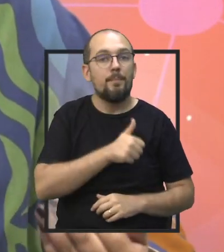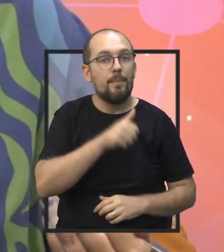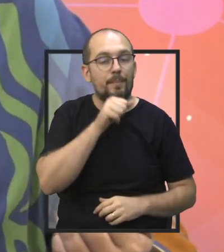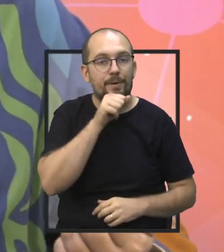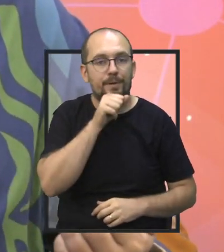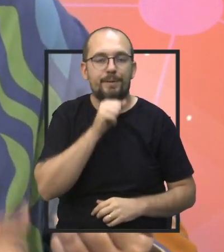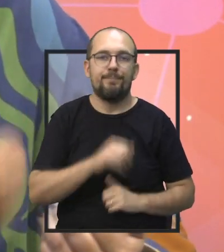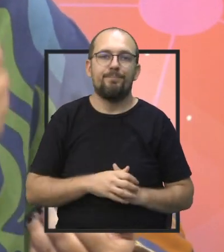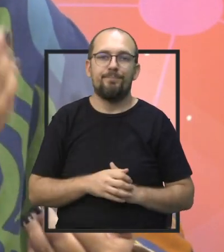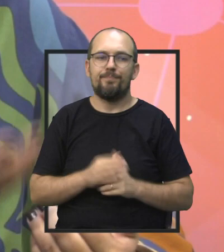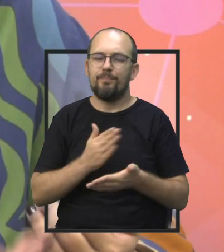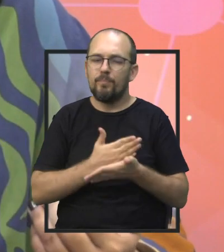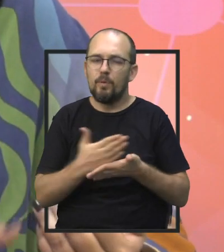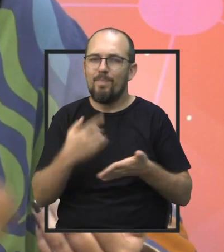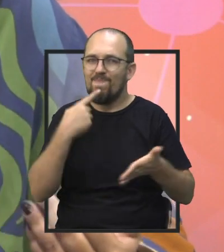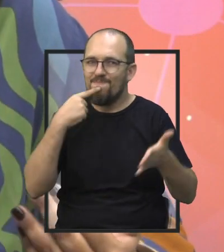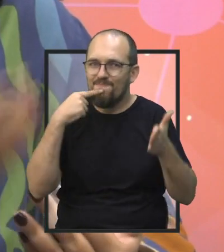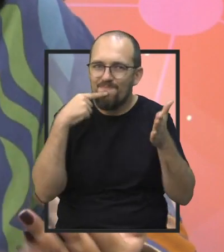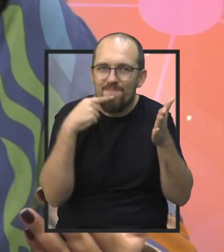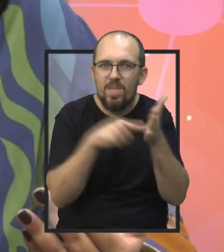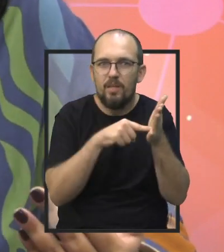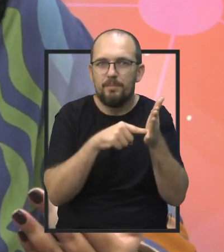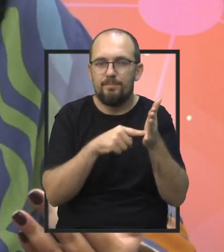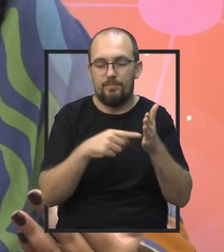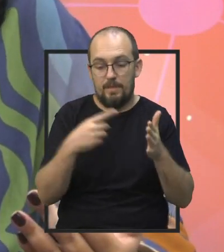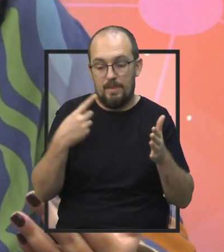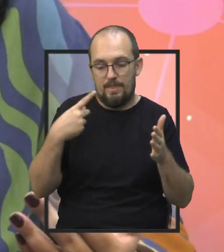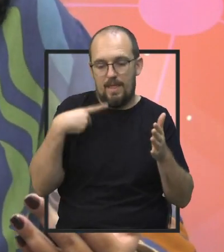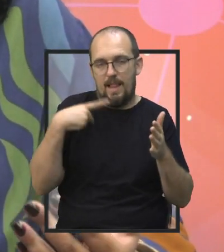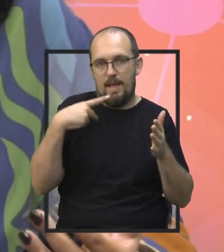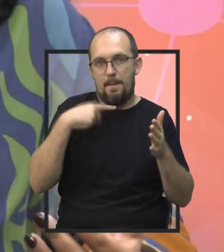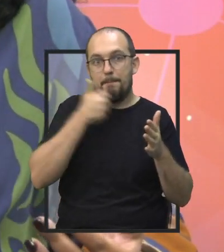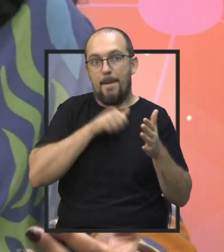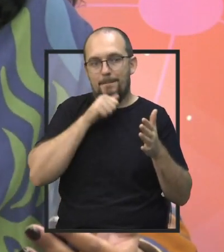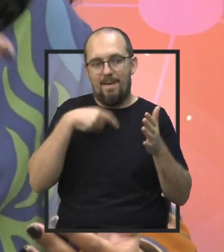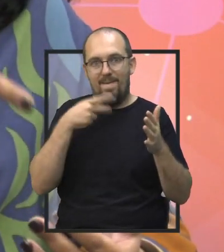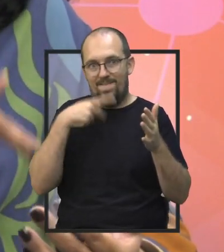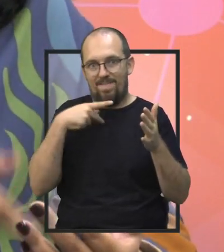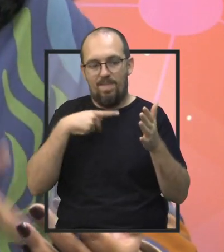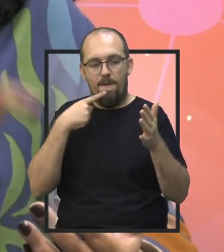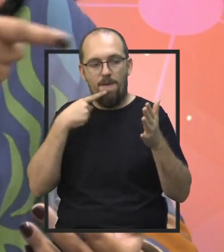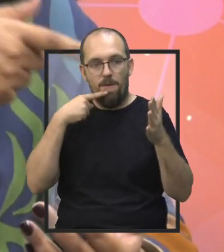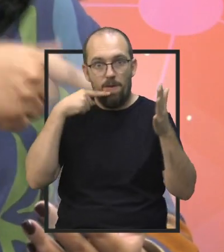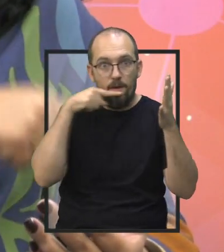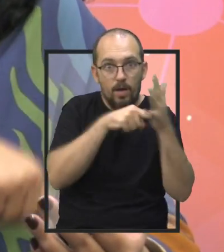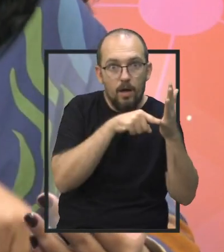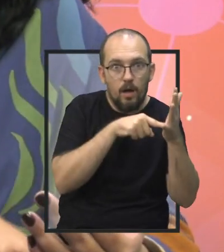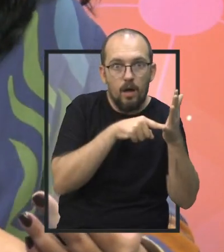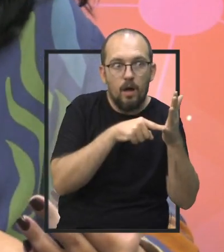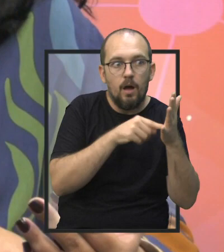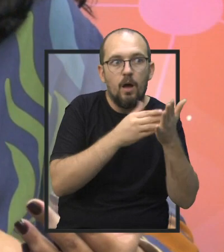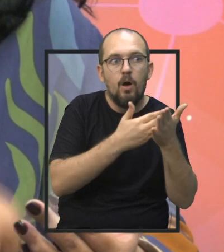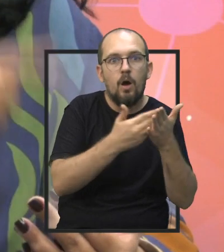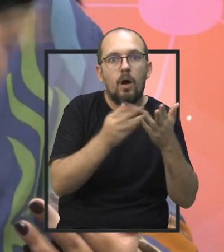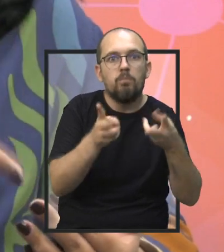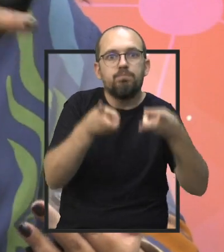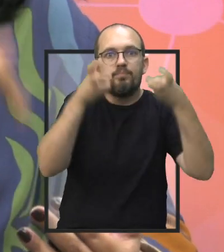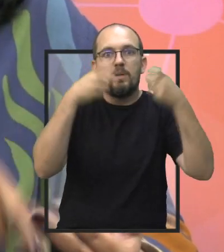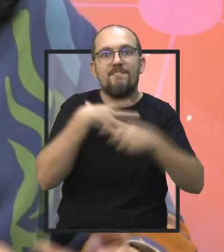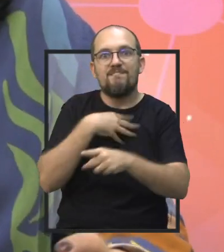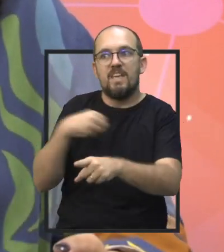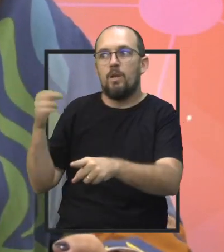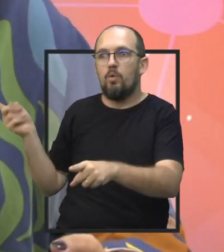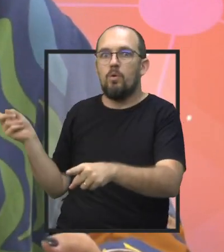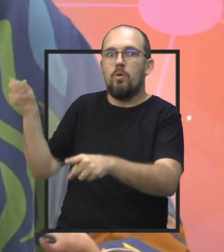à medida que ela começa a denunciar e trazer a violência dela, ela também consegue perceber a violência que os filhos sofreram,